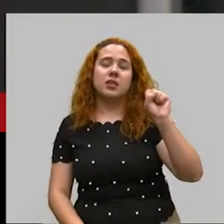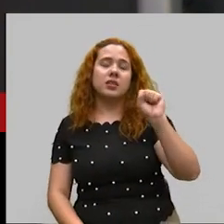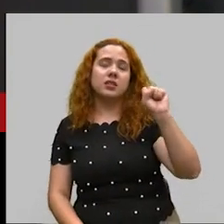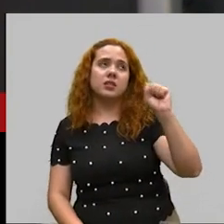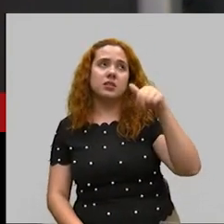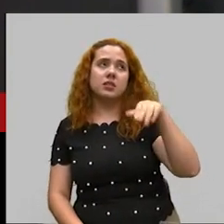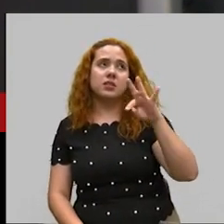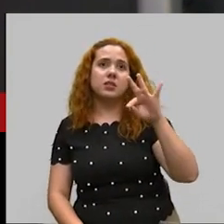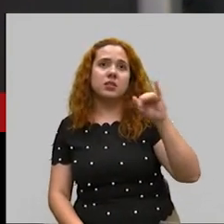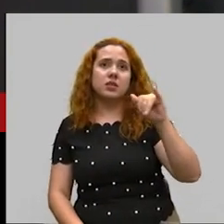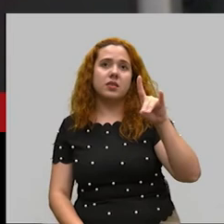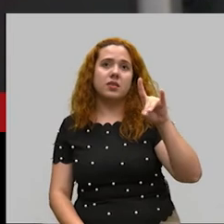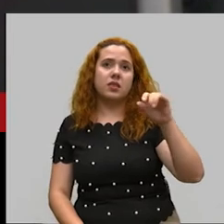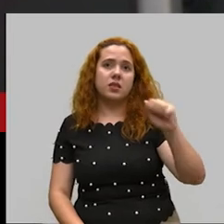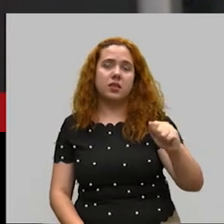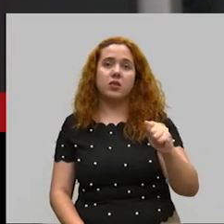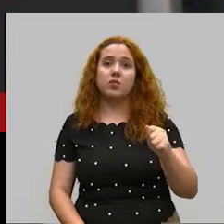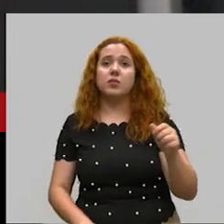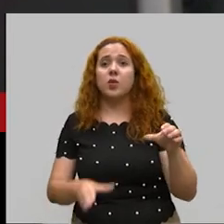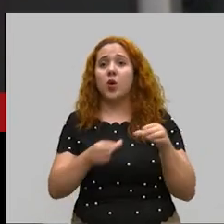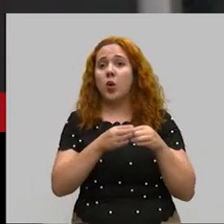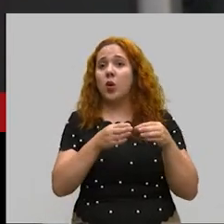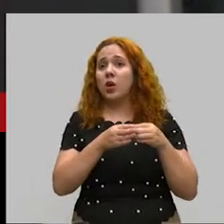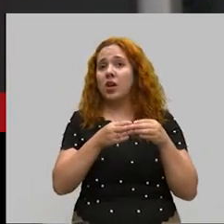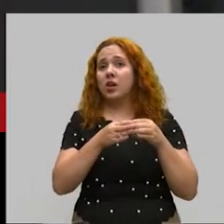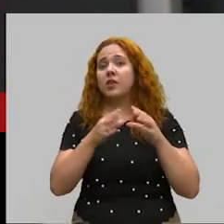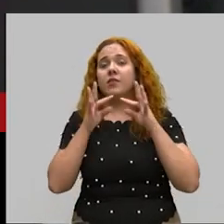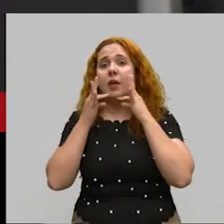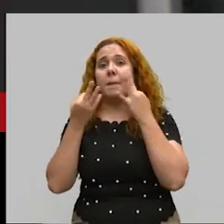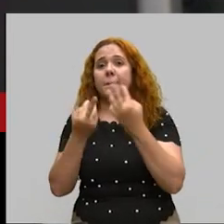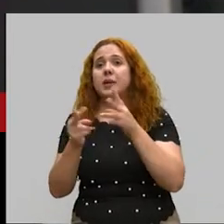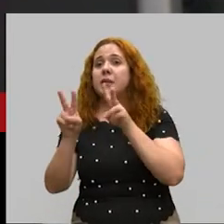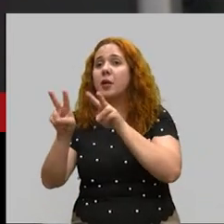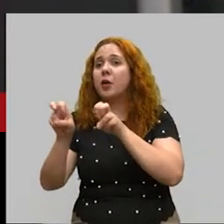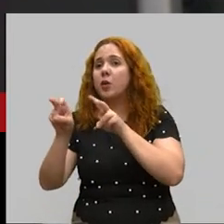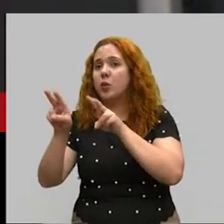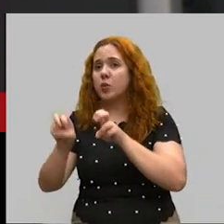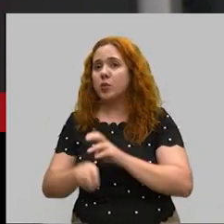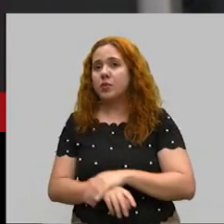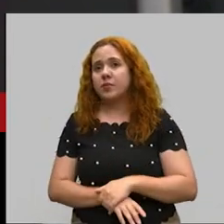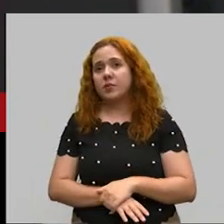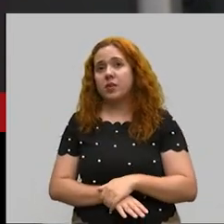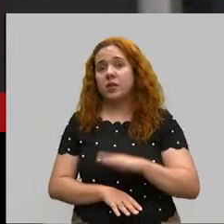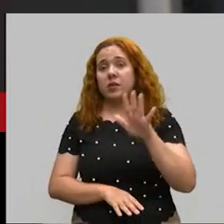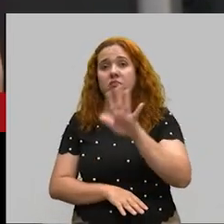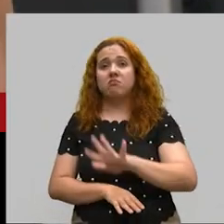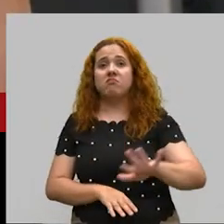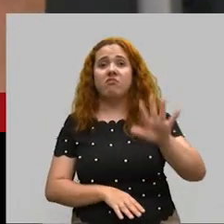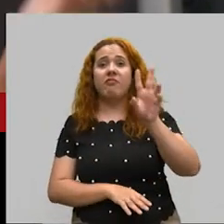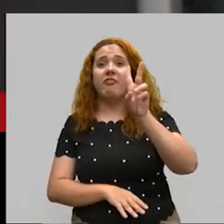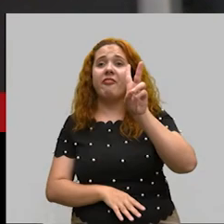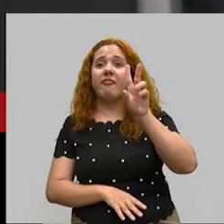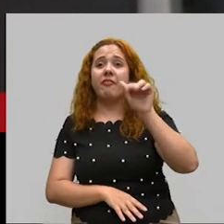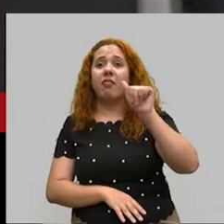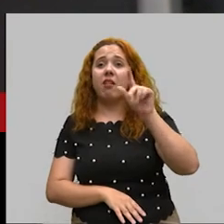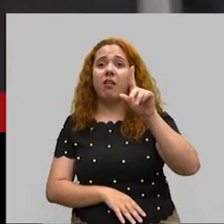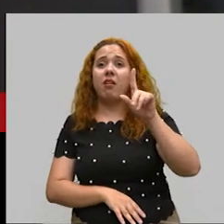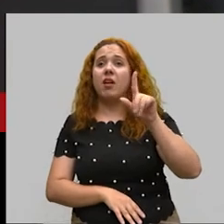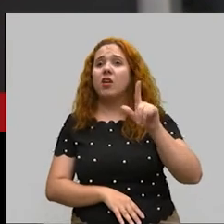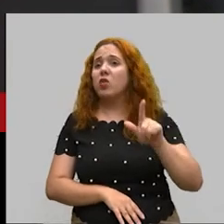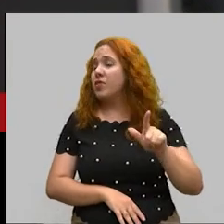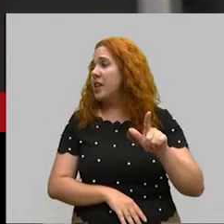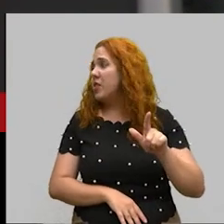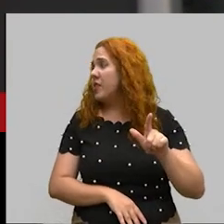Valadares venho de uma comunidade de Agricultura Familiar camponesa do município de Valadares que fica a 50 km da